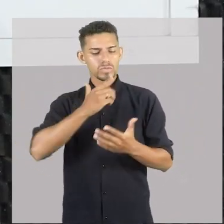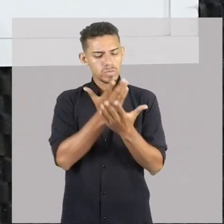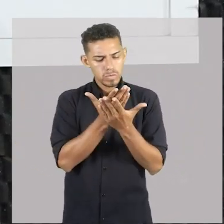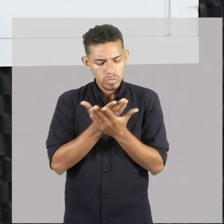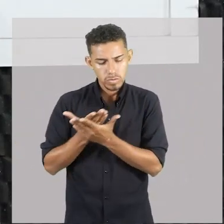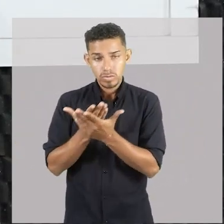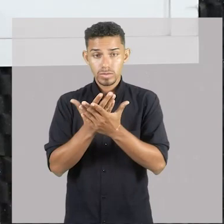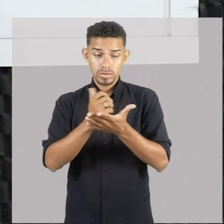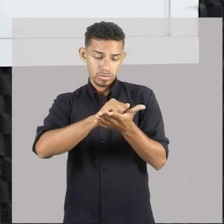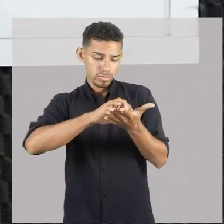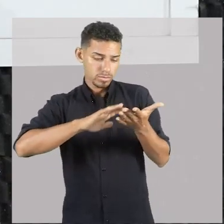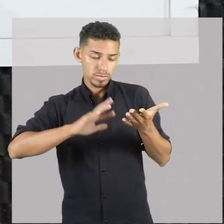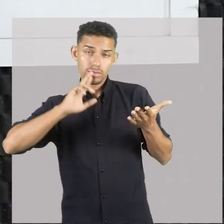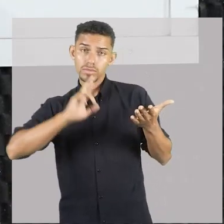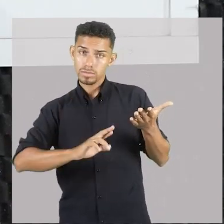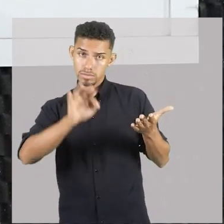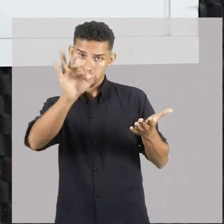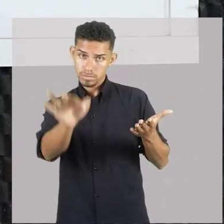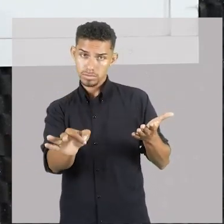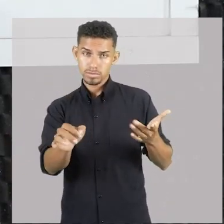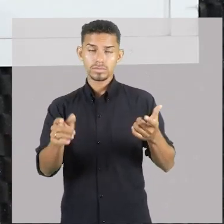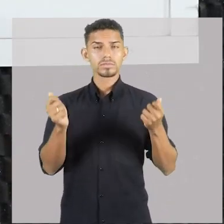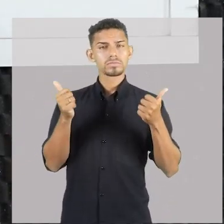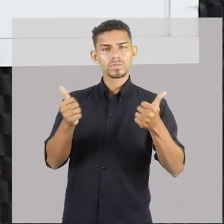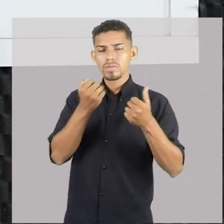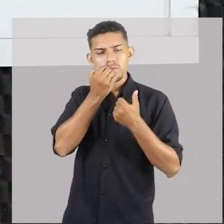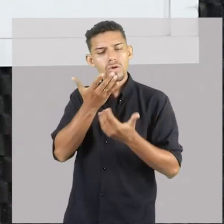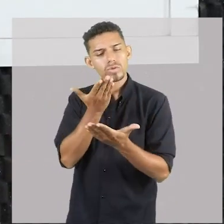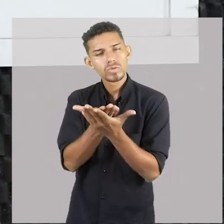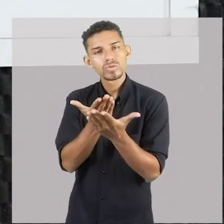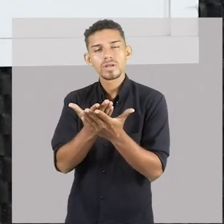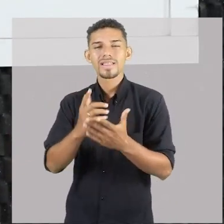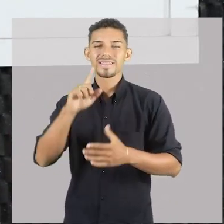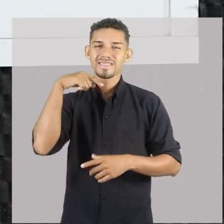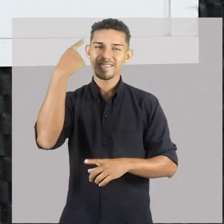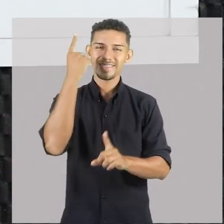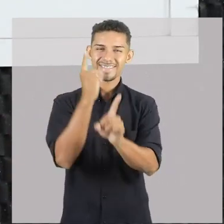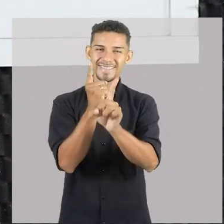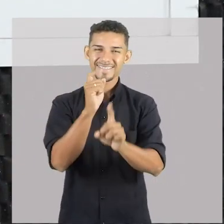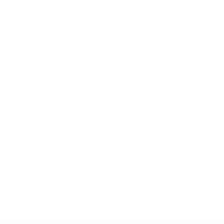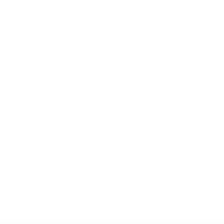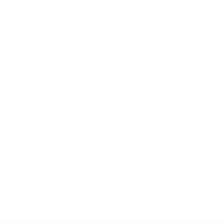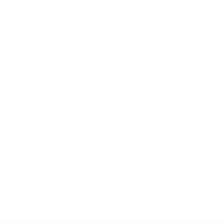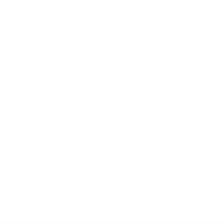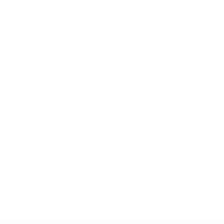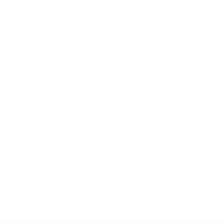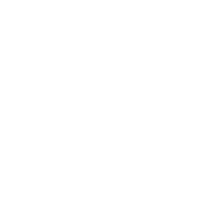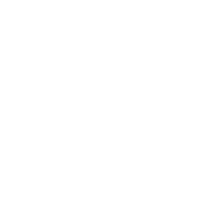questões com gabarito, tá bom? Então, bom estudo para vocês e até a próxima. Tchau, tchau.